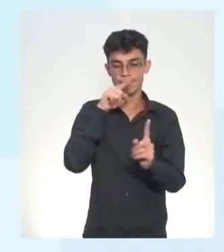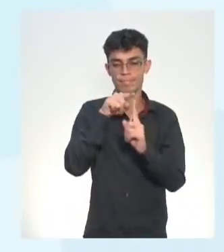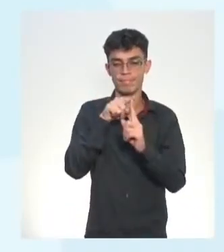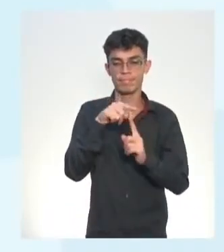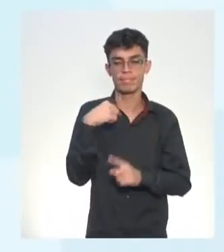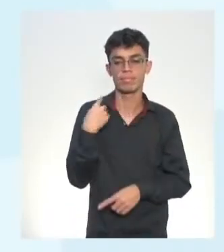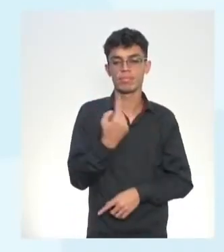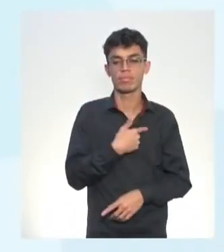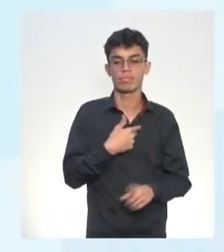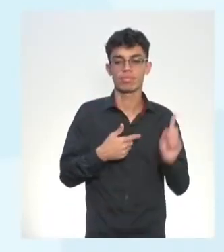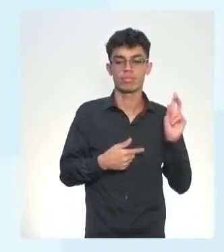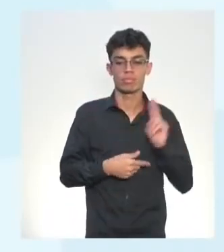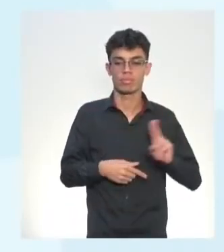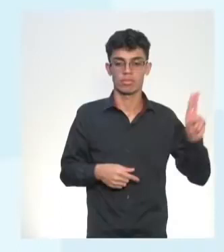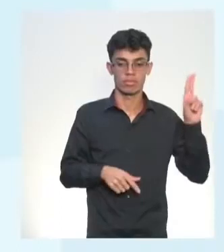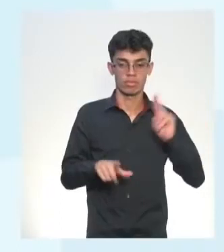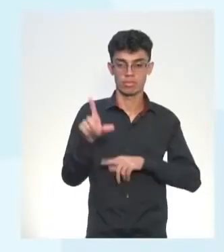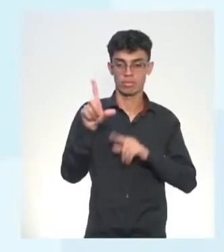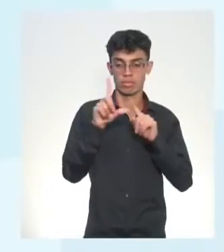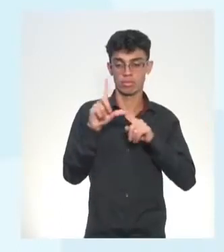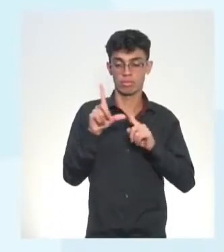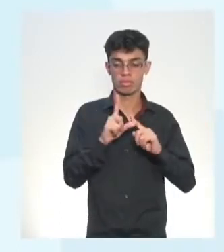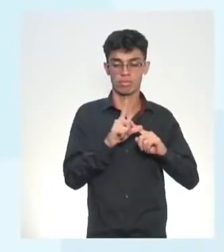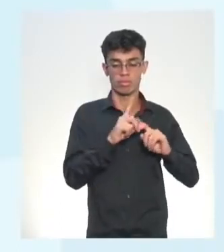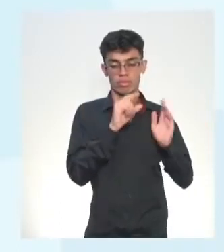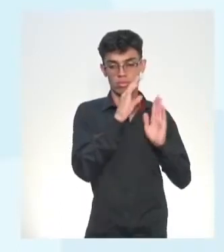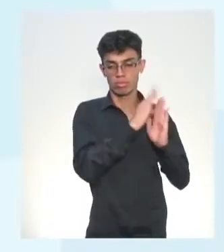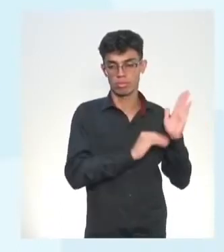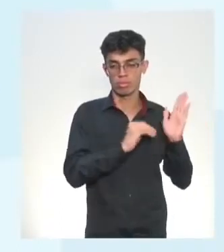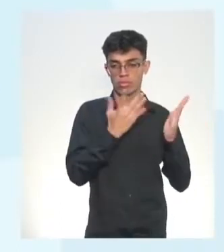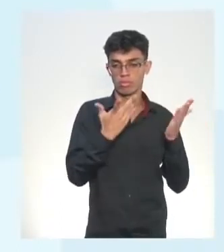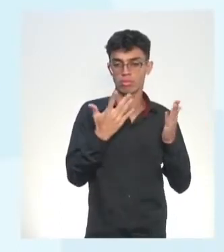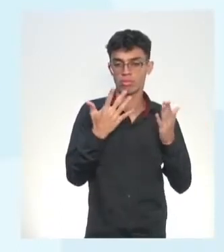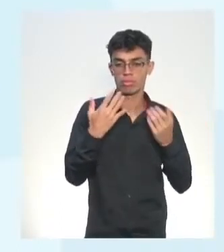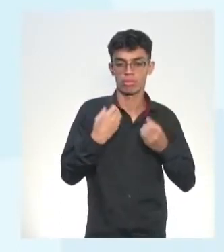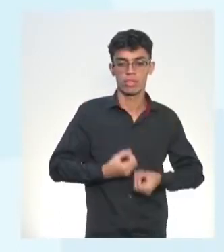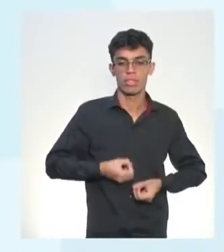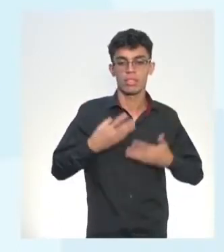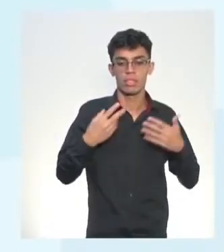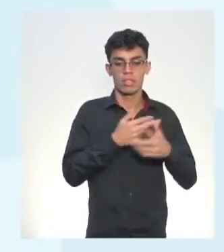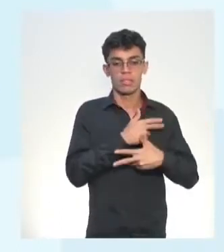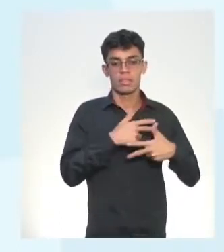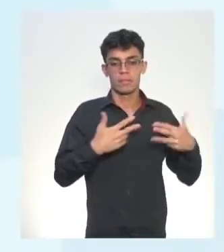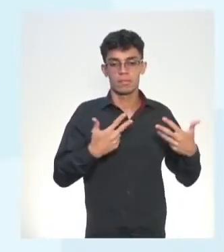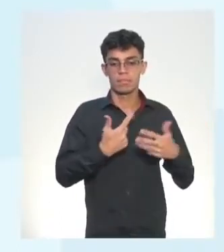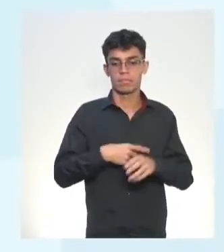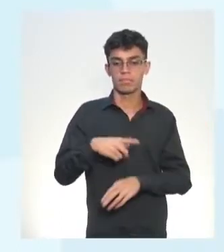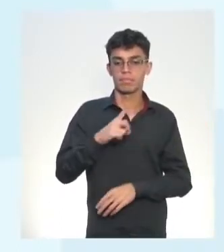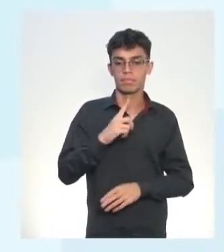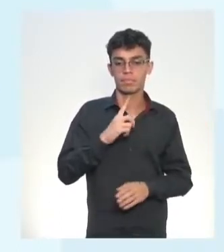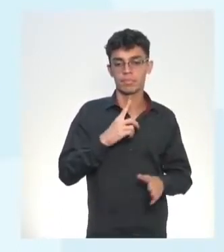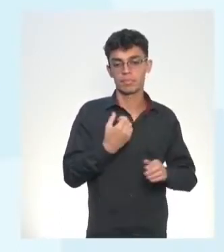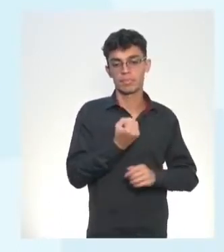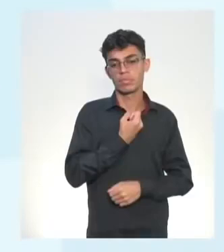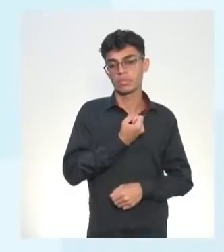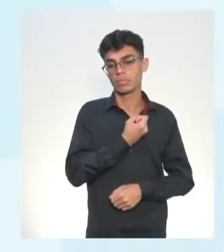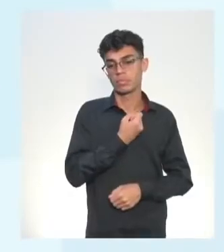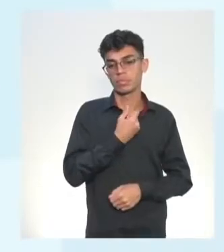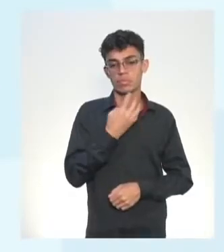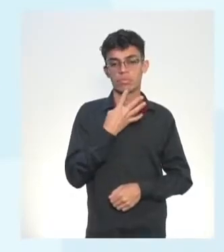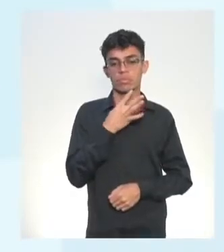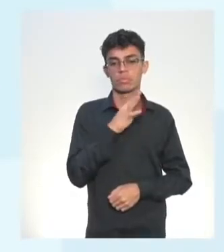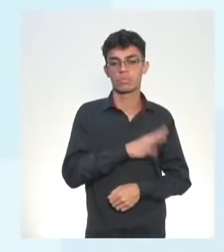que é utilizar letras e símbolos para expressar situações em que aparecem números